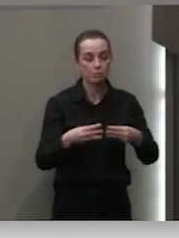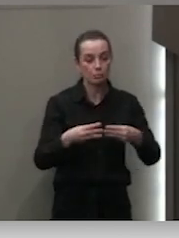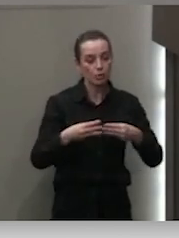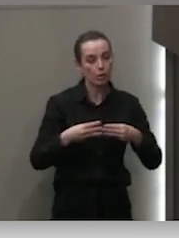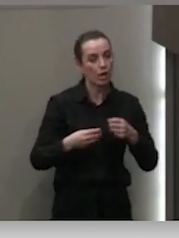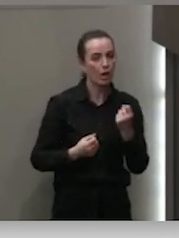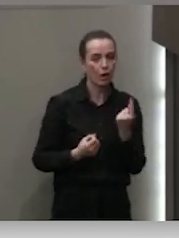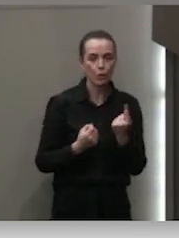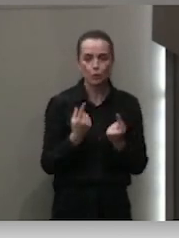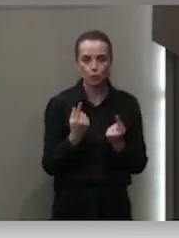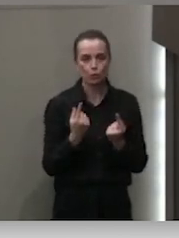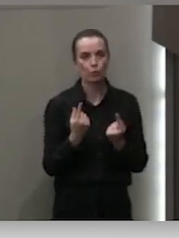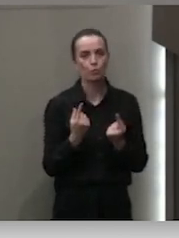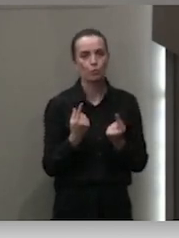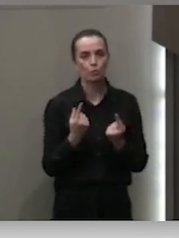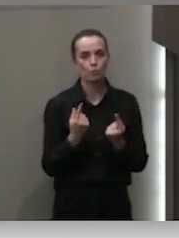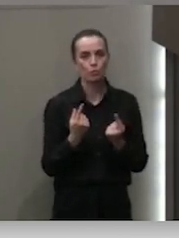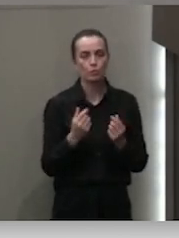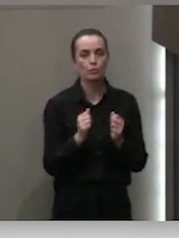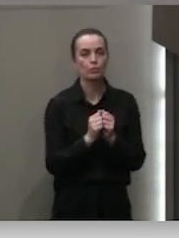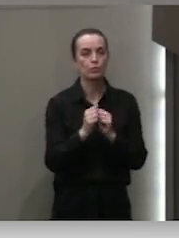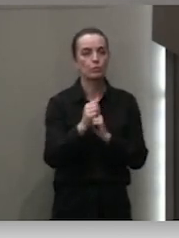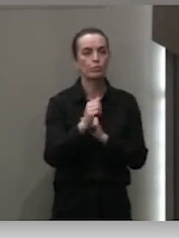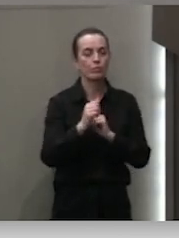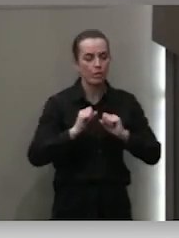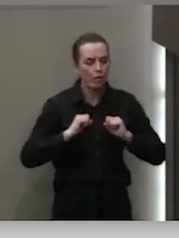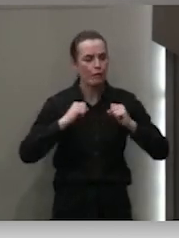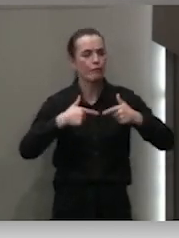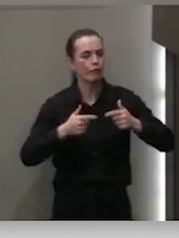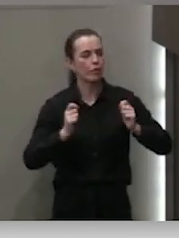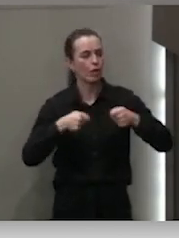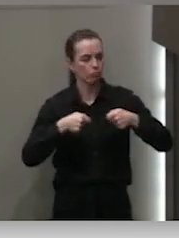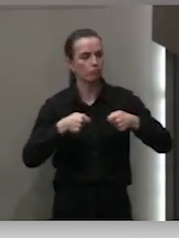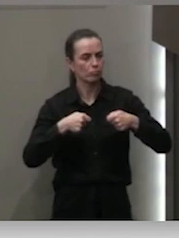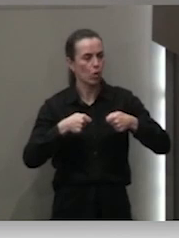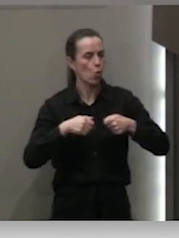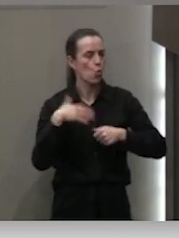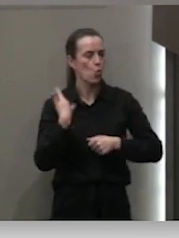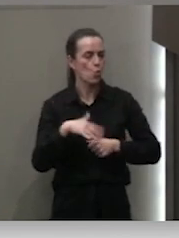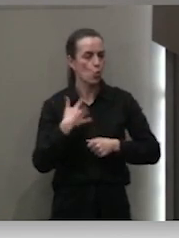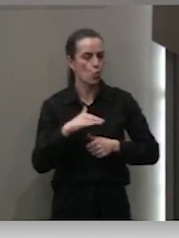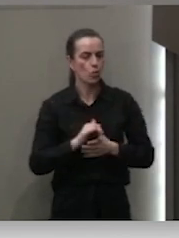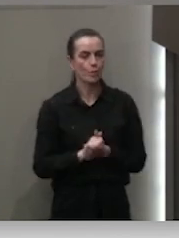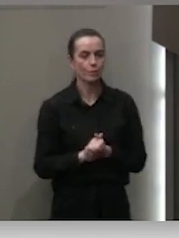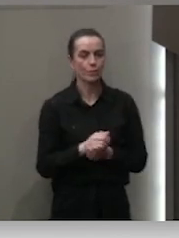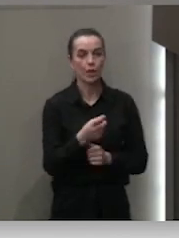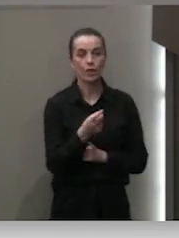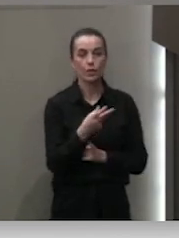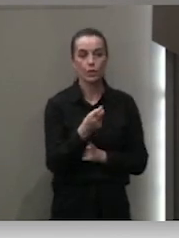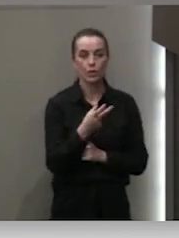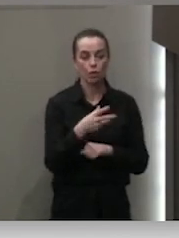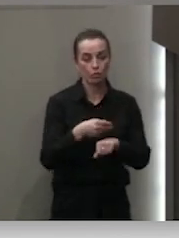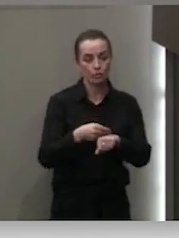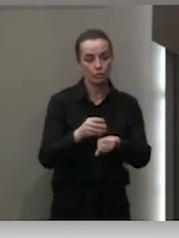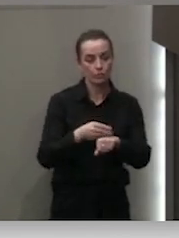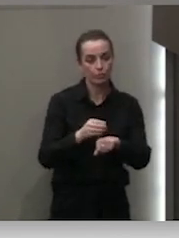algumas com eficácia muito grande foram 12 indicações